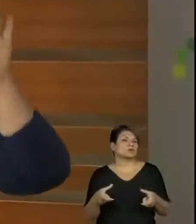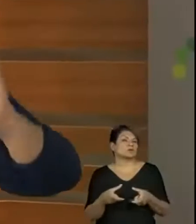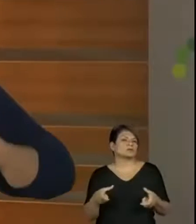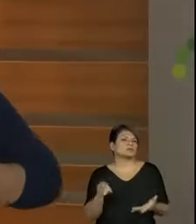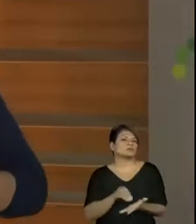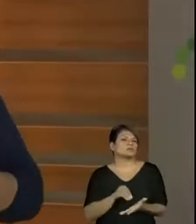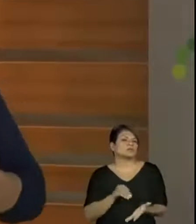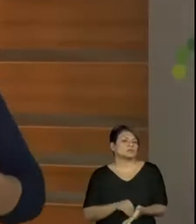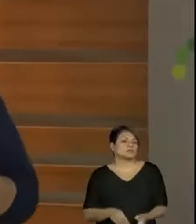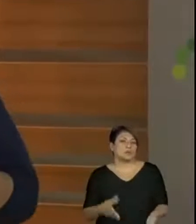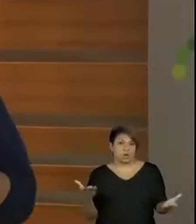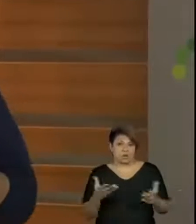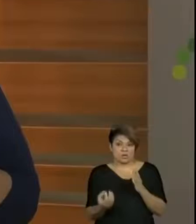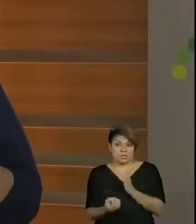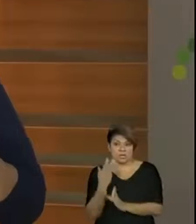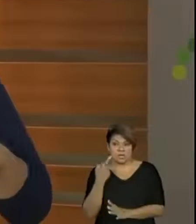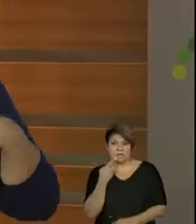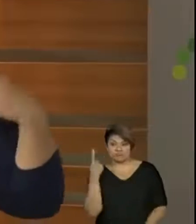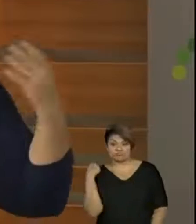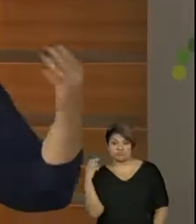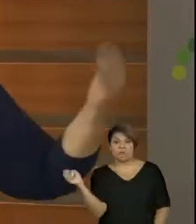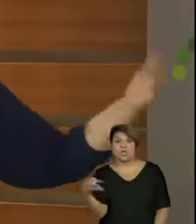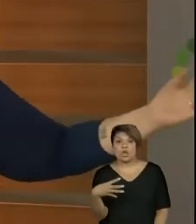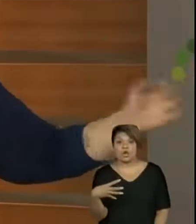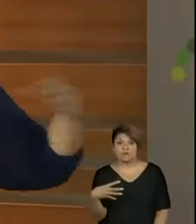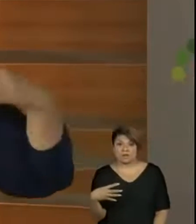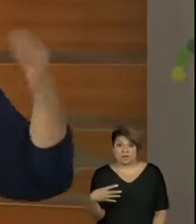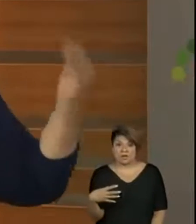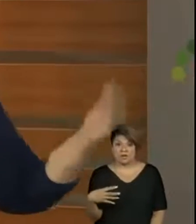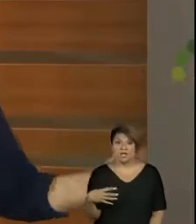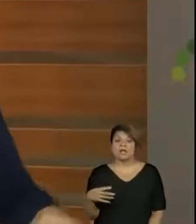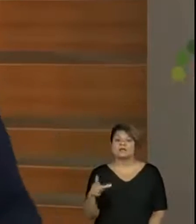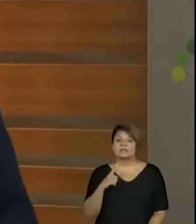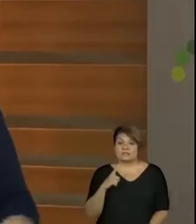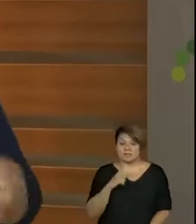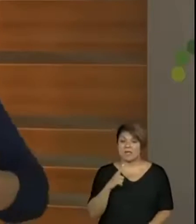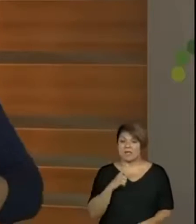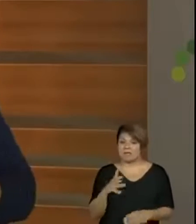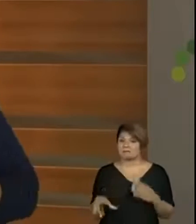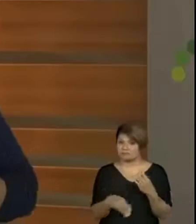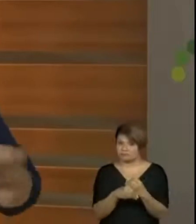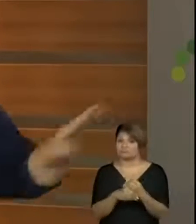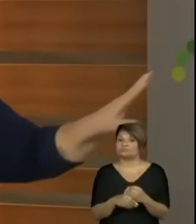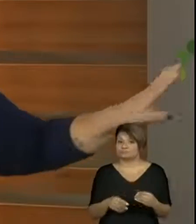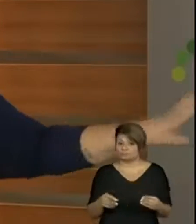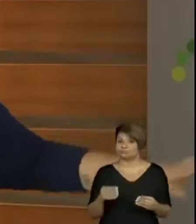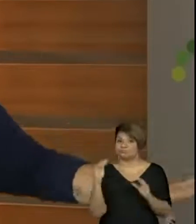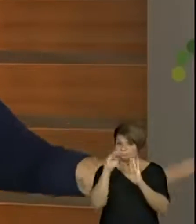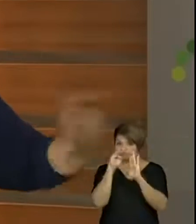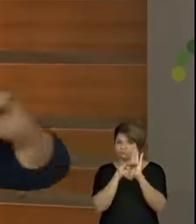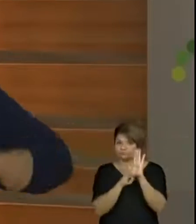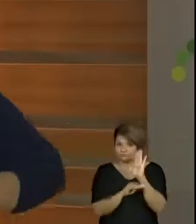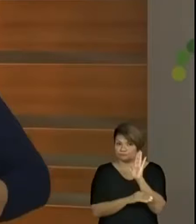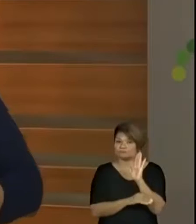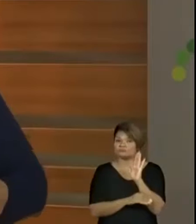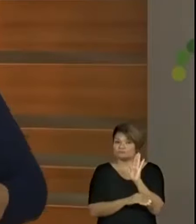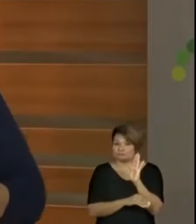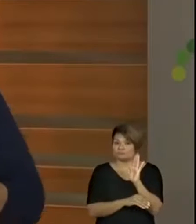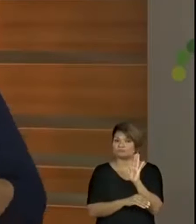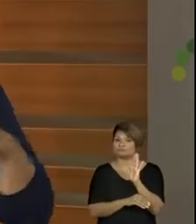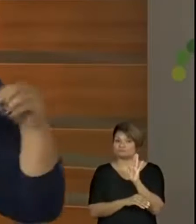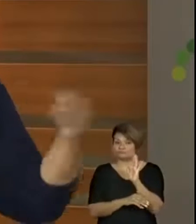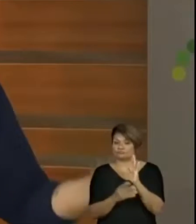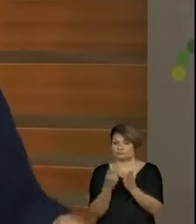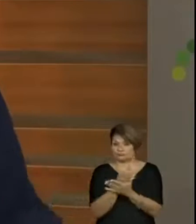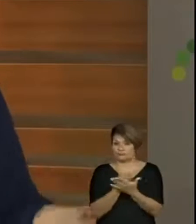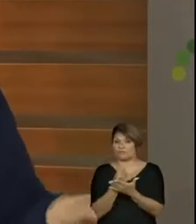Agora surgiu uma nova... que compõe, que faz parte agora dessas, do sistema